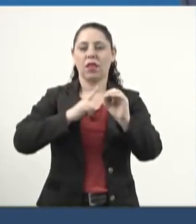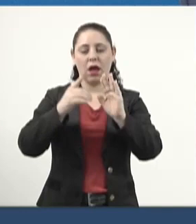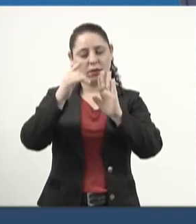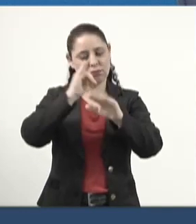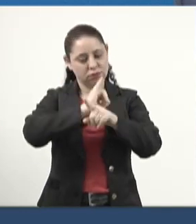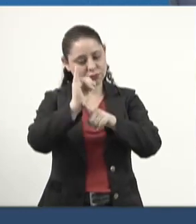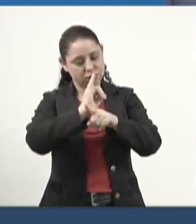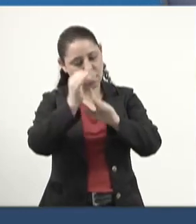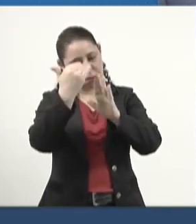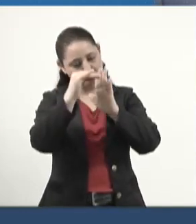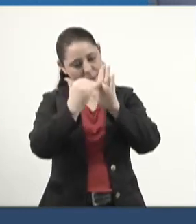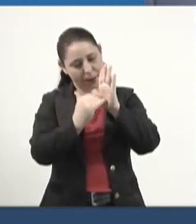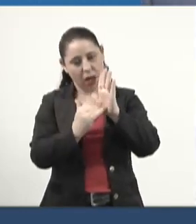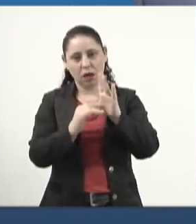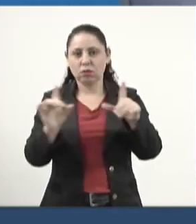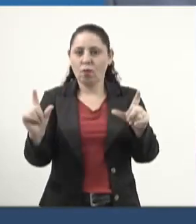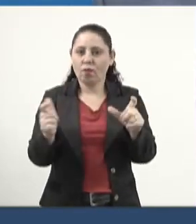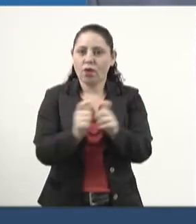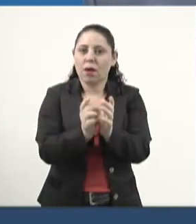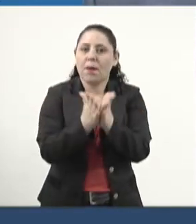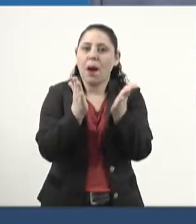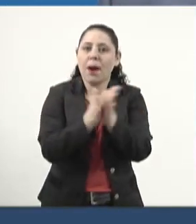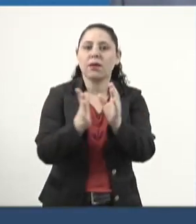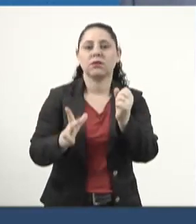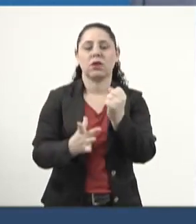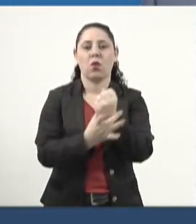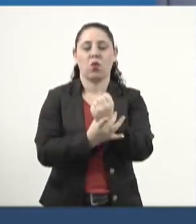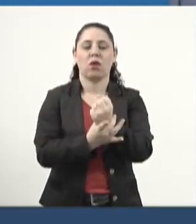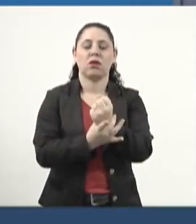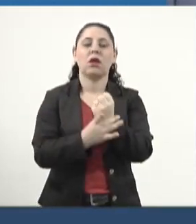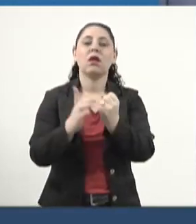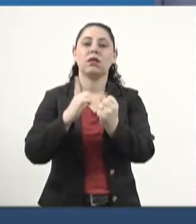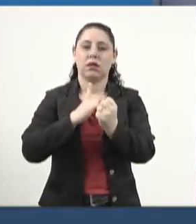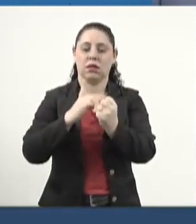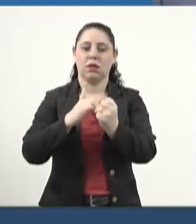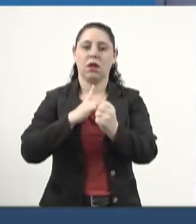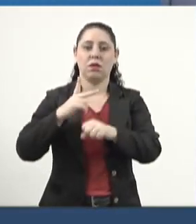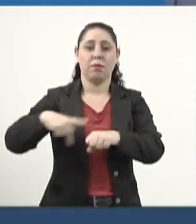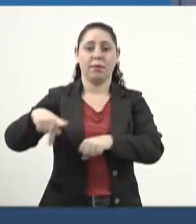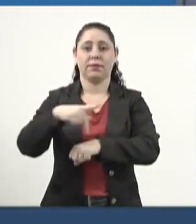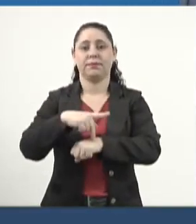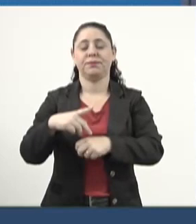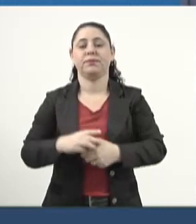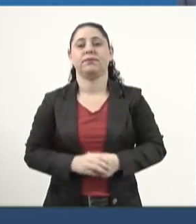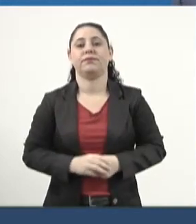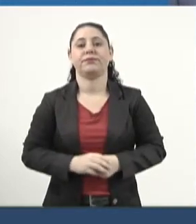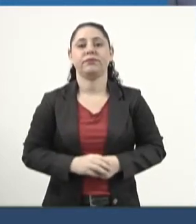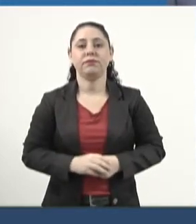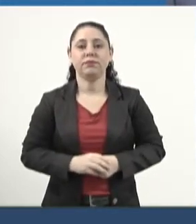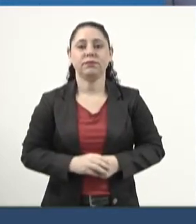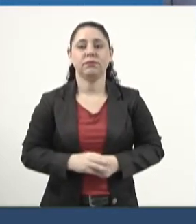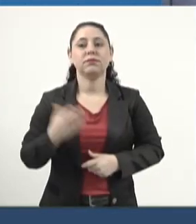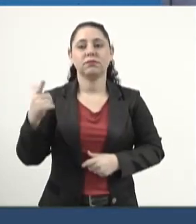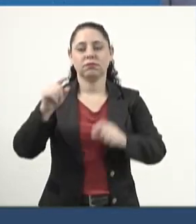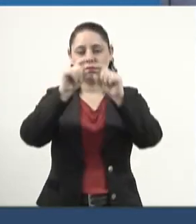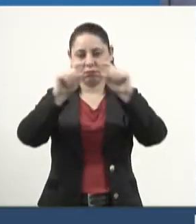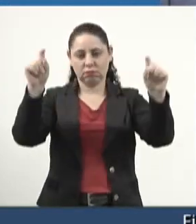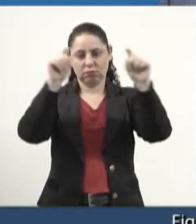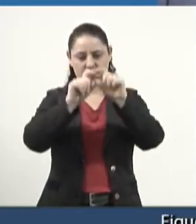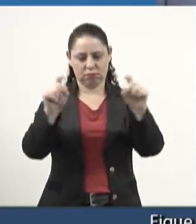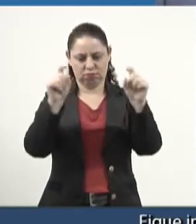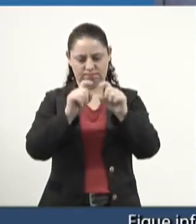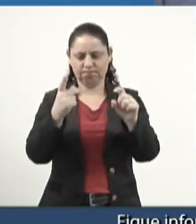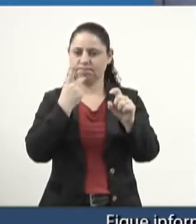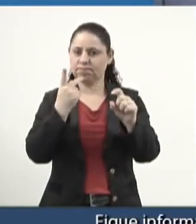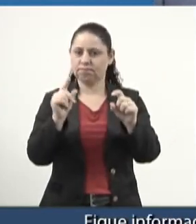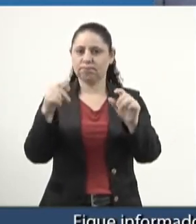iniciativas para reduzir a pobreza e a insegurança alimentar no nosso país. No outro trecho, se referindo a que Vossa